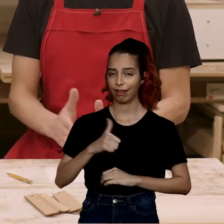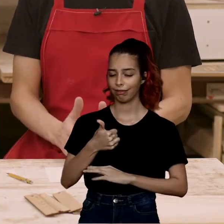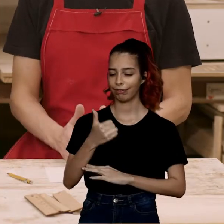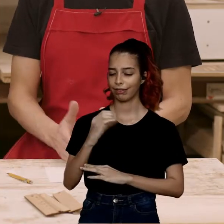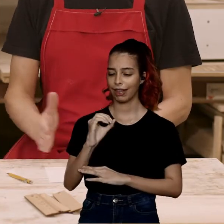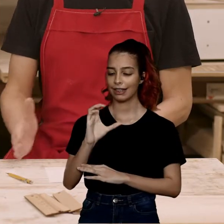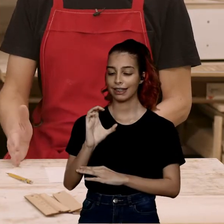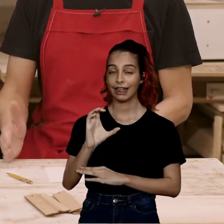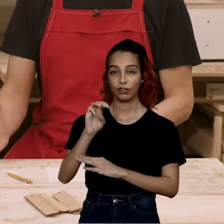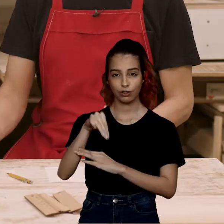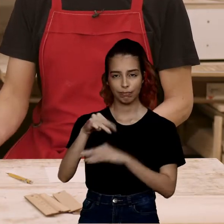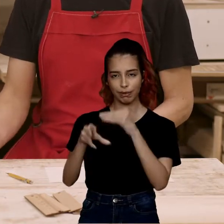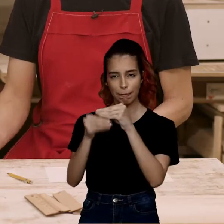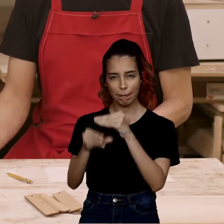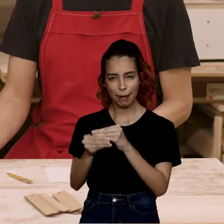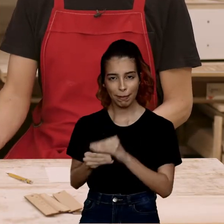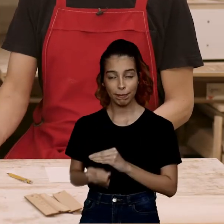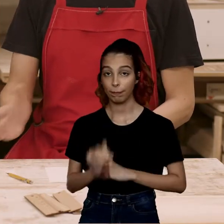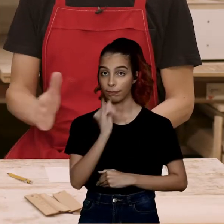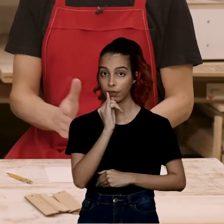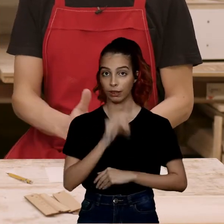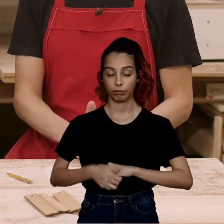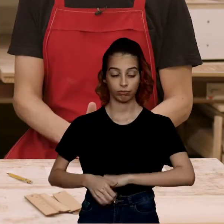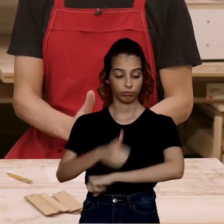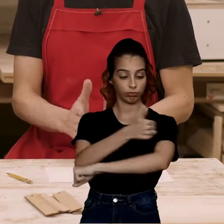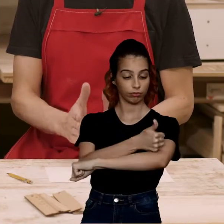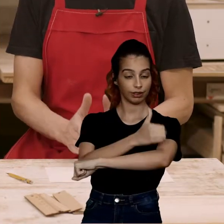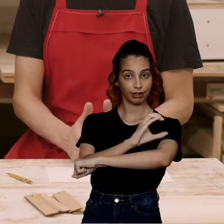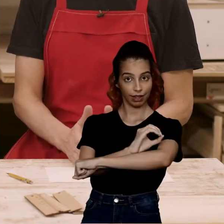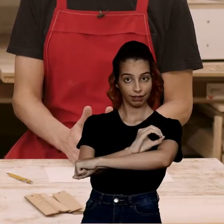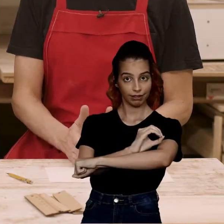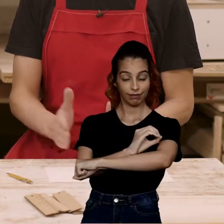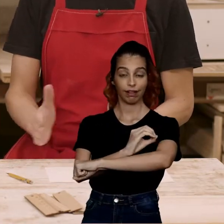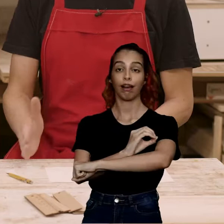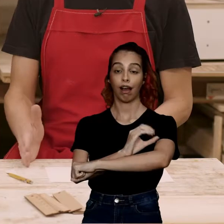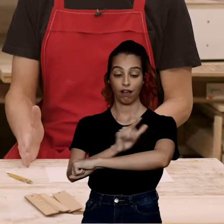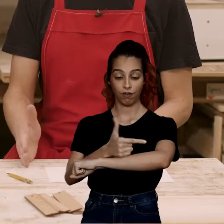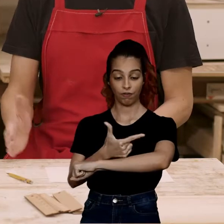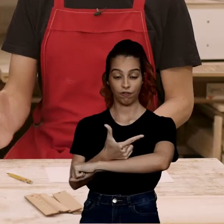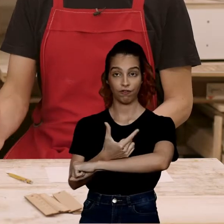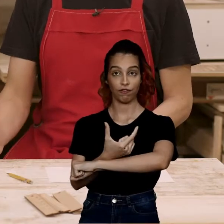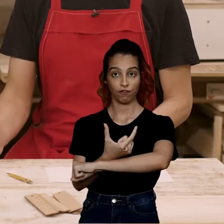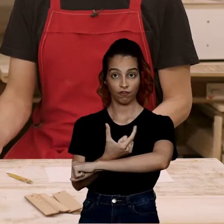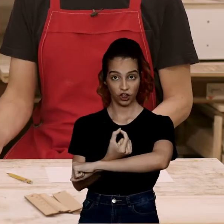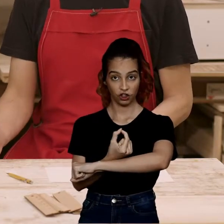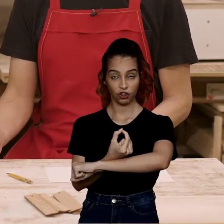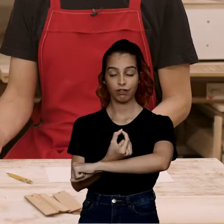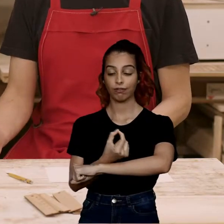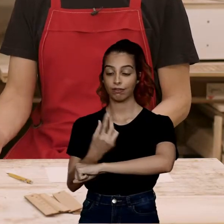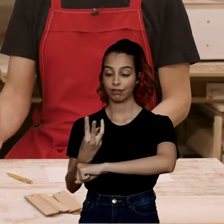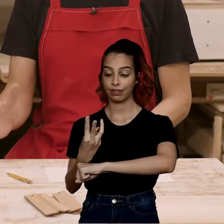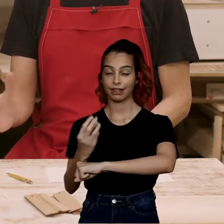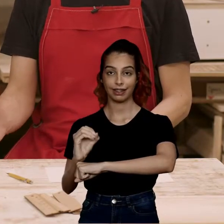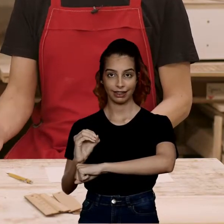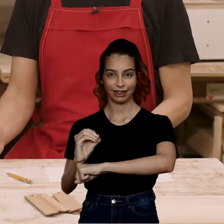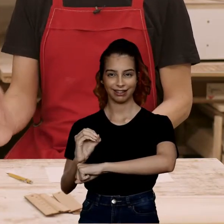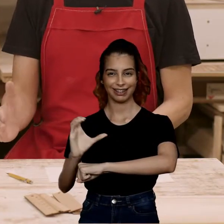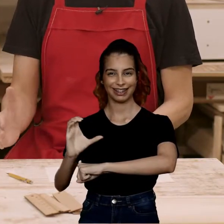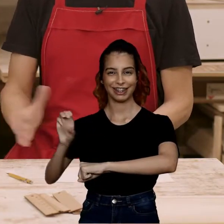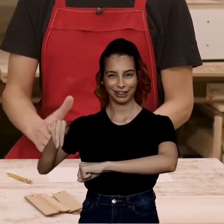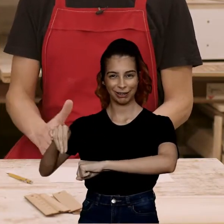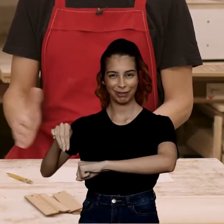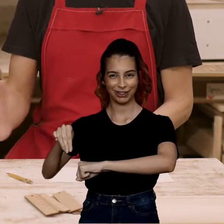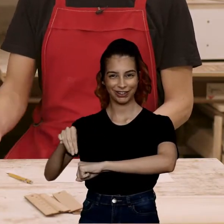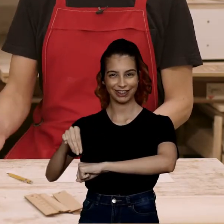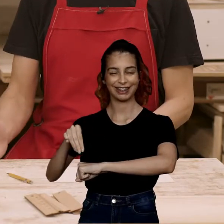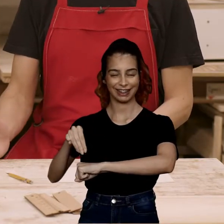módulos de 10 em 10 centímetros, então 10, 20 e 30 centímetros. E a